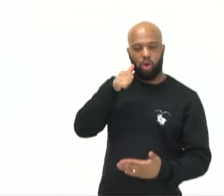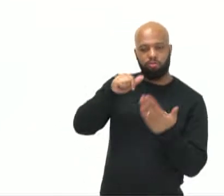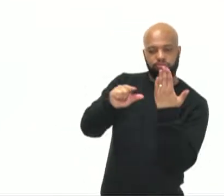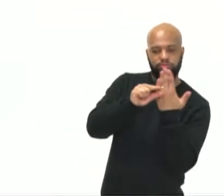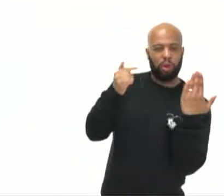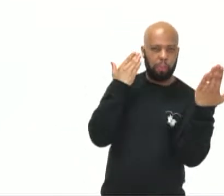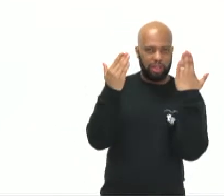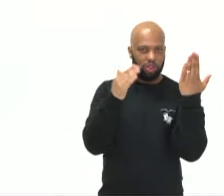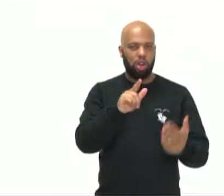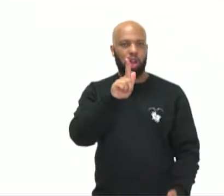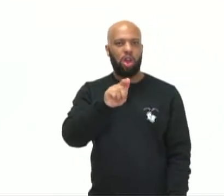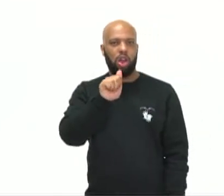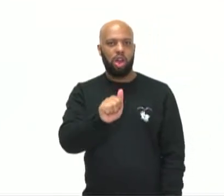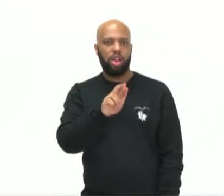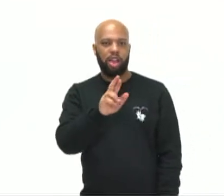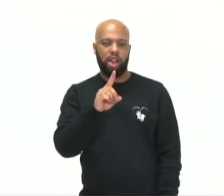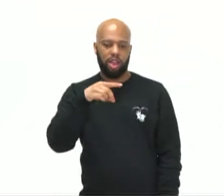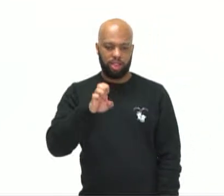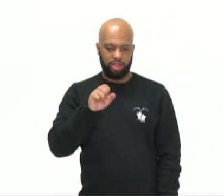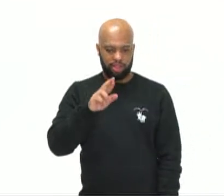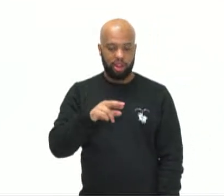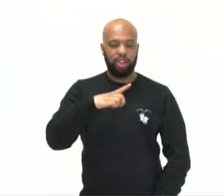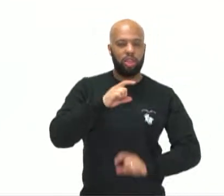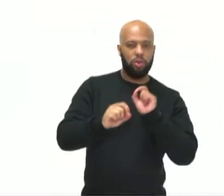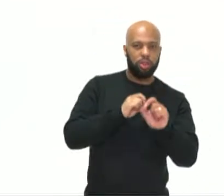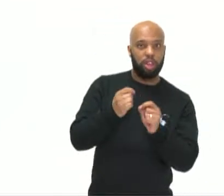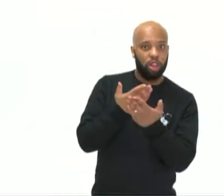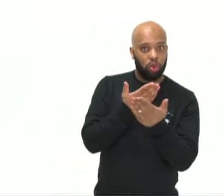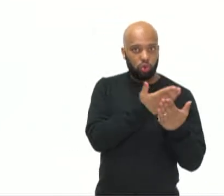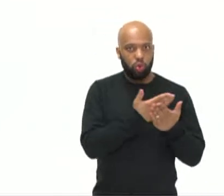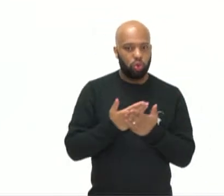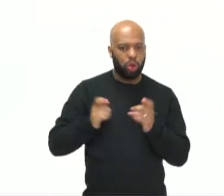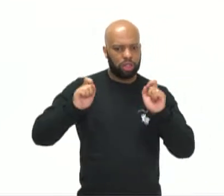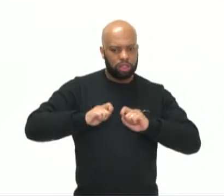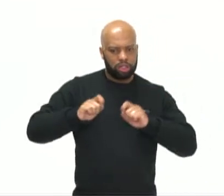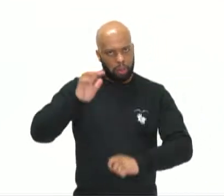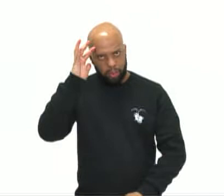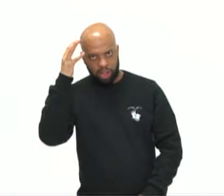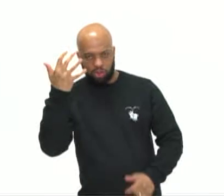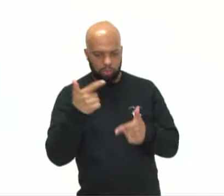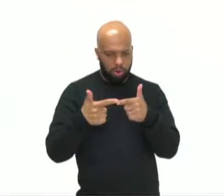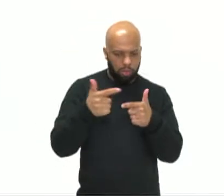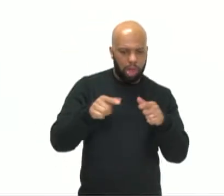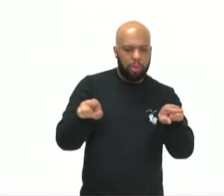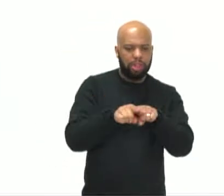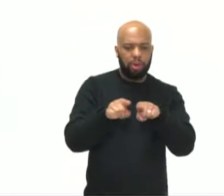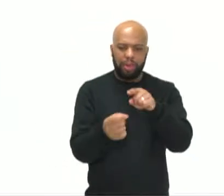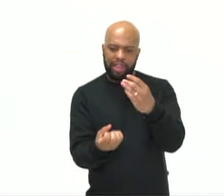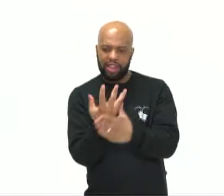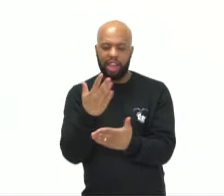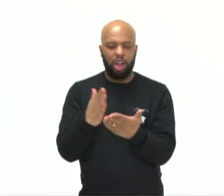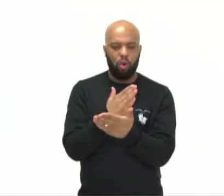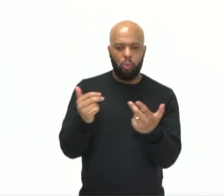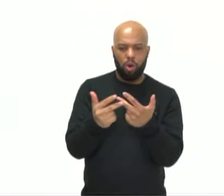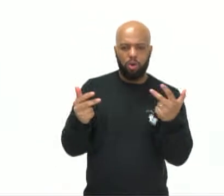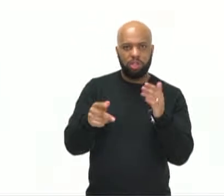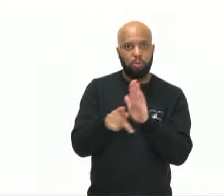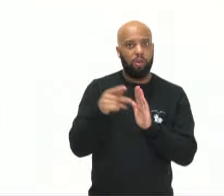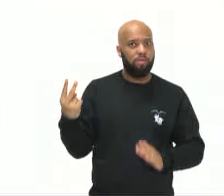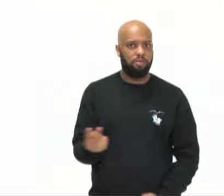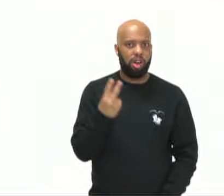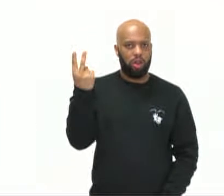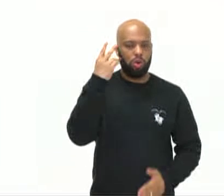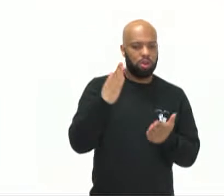a conceituá-la como potencial para resolver problemas e para criar aquilo que é valorizado em determinado contexto social